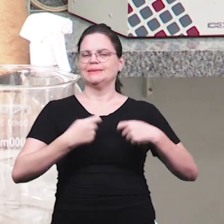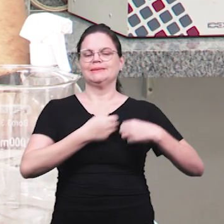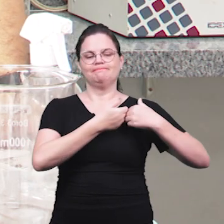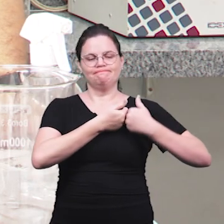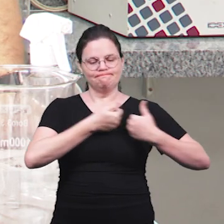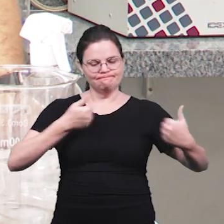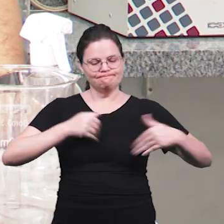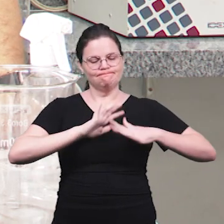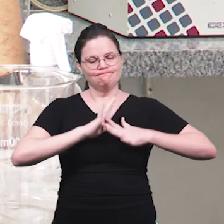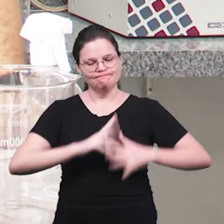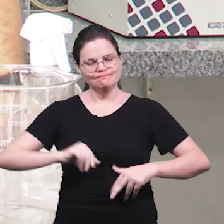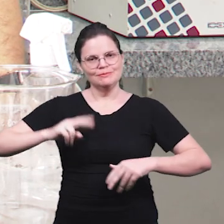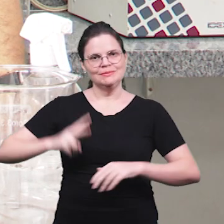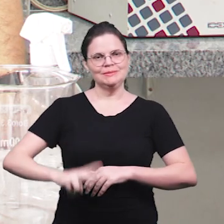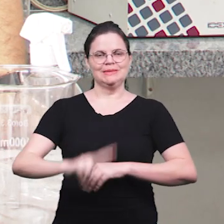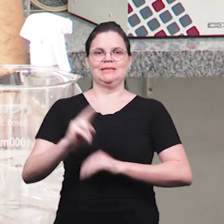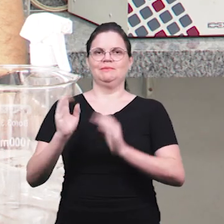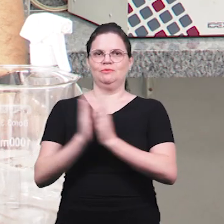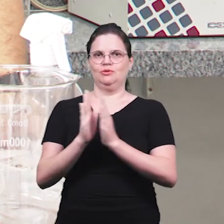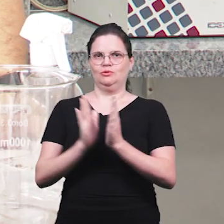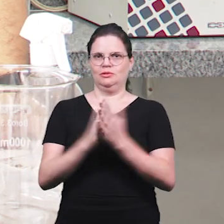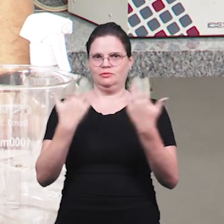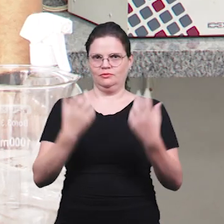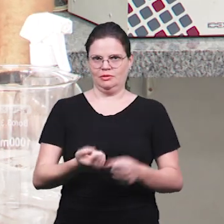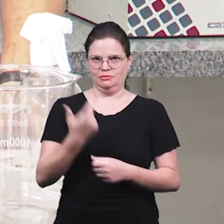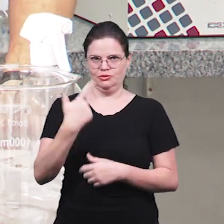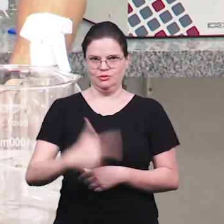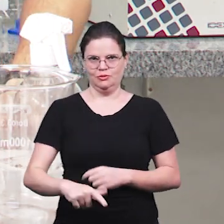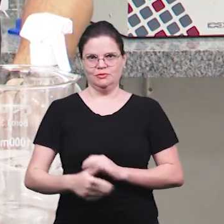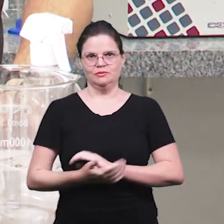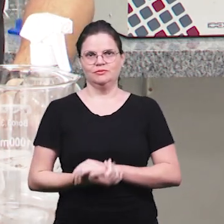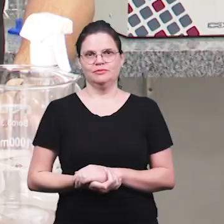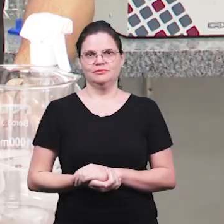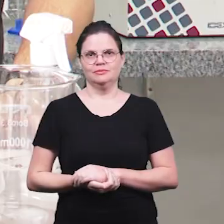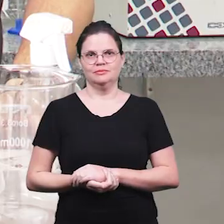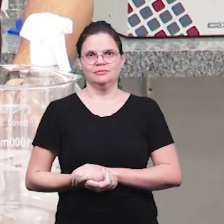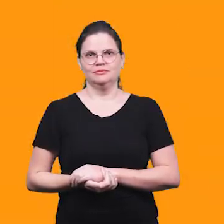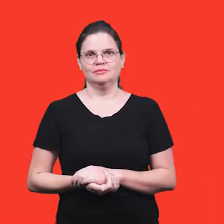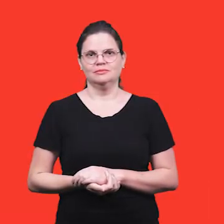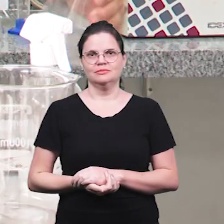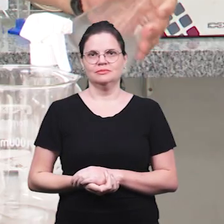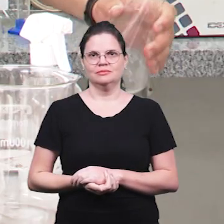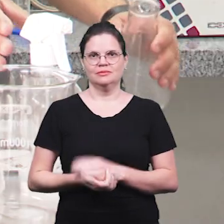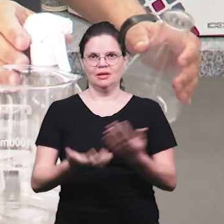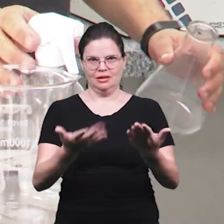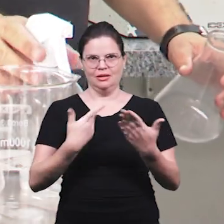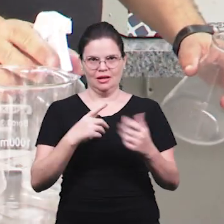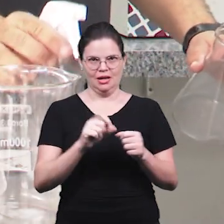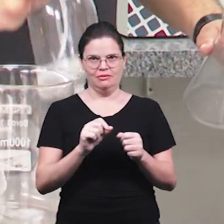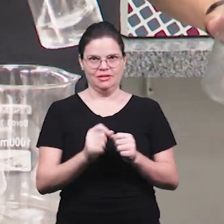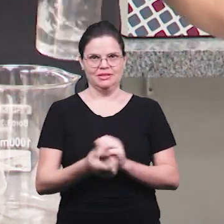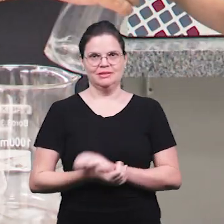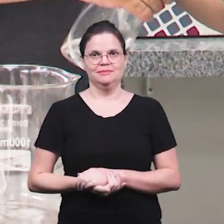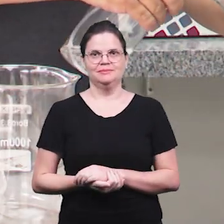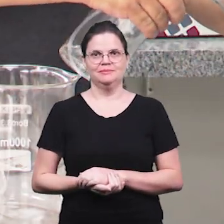na presença do Senhor, sempre orando, né? Vamos fazer de novo? Vamos lá. Quer fazer dessa